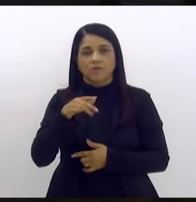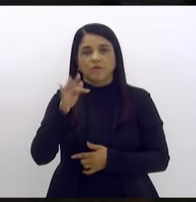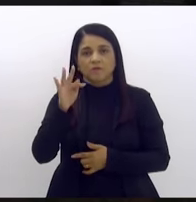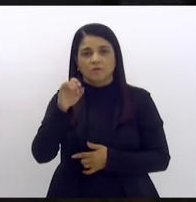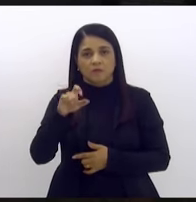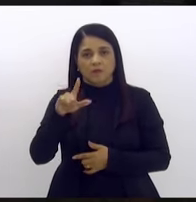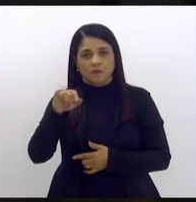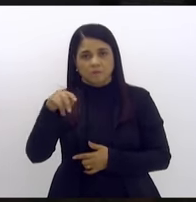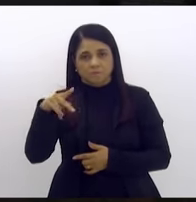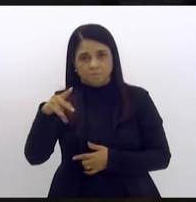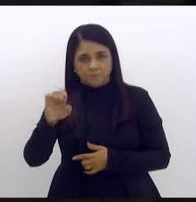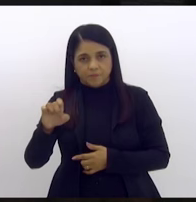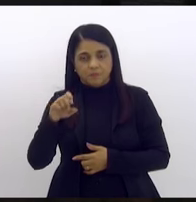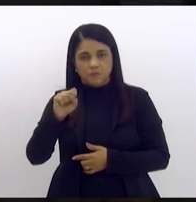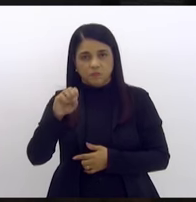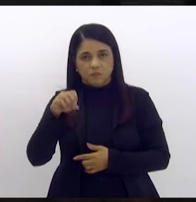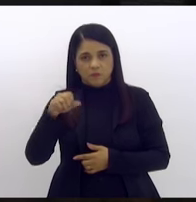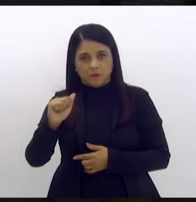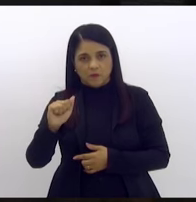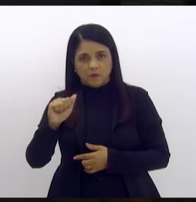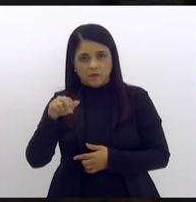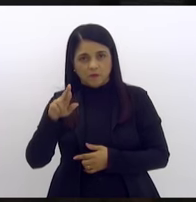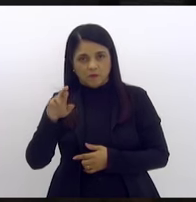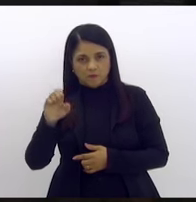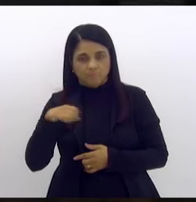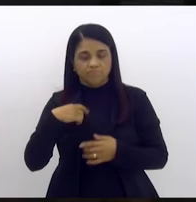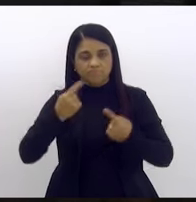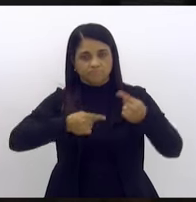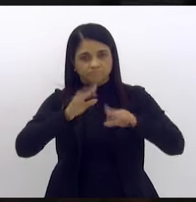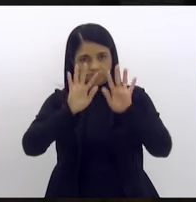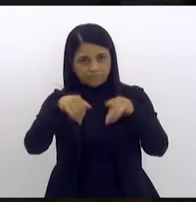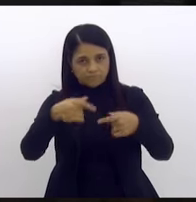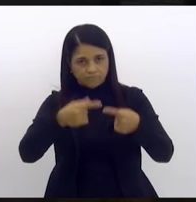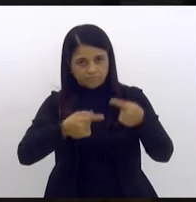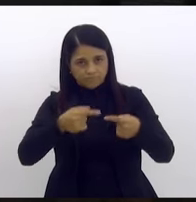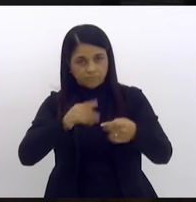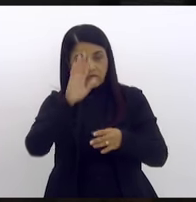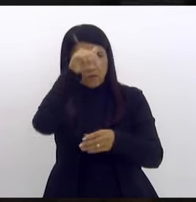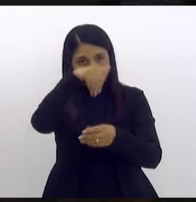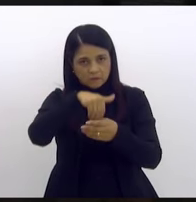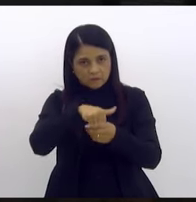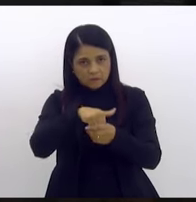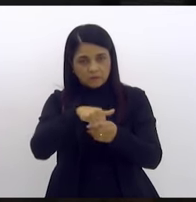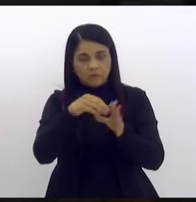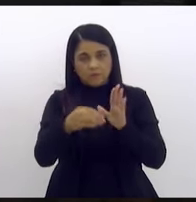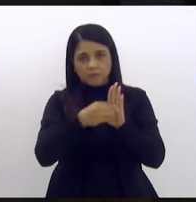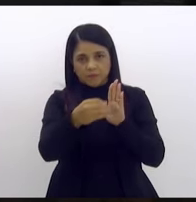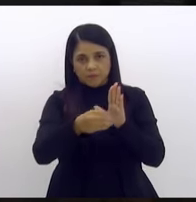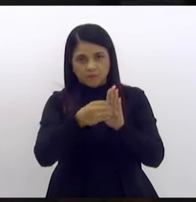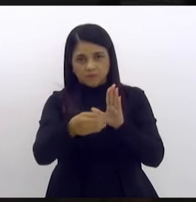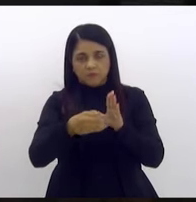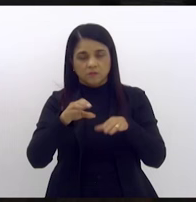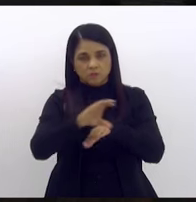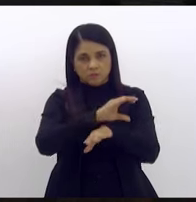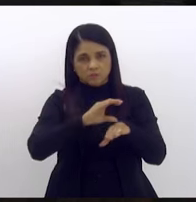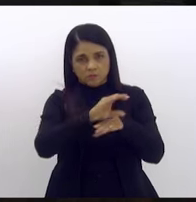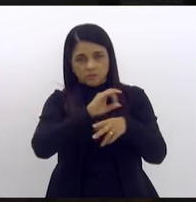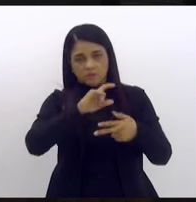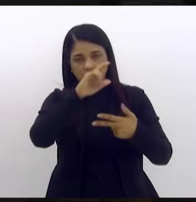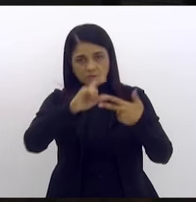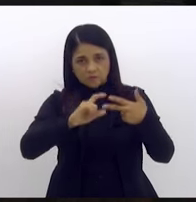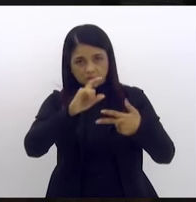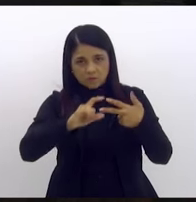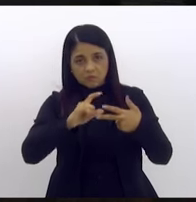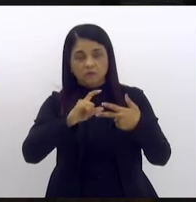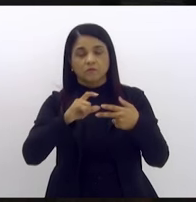Em discussão, não havendo quem queira discutir, encerrada a discussão. Em votação, parecer da Comissão de Indicações Legislativas.